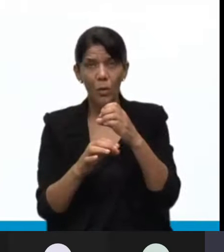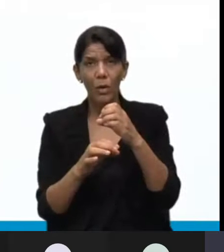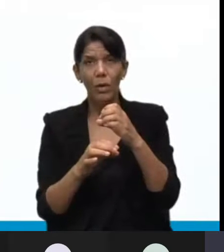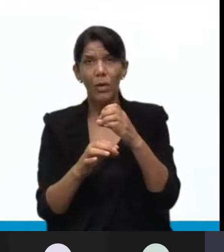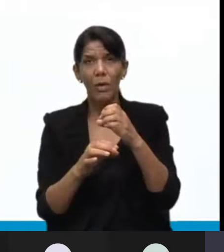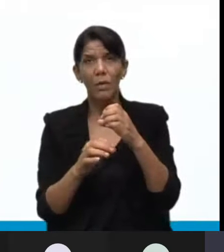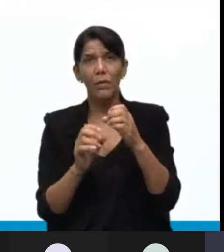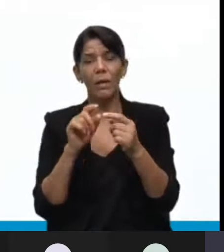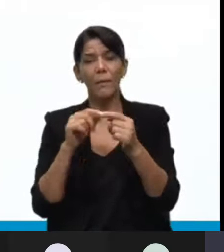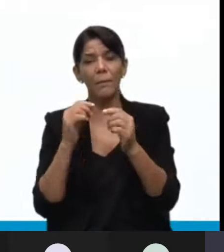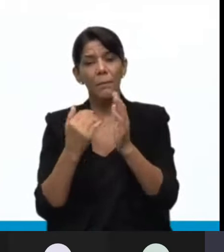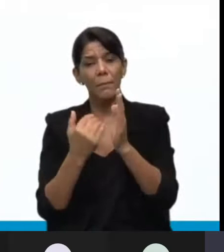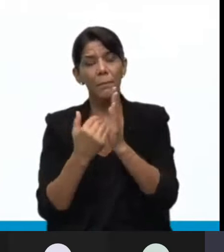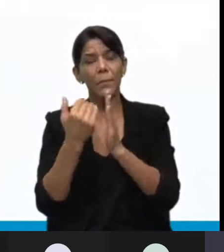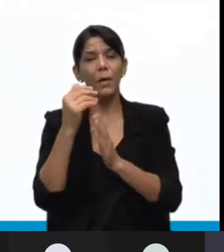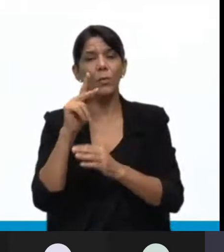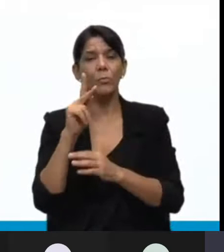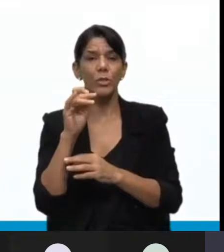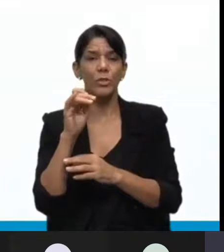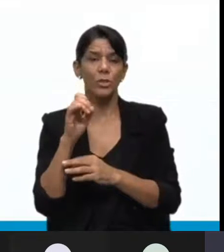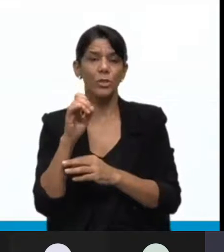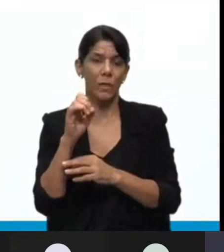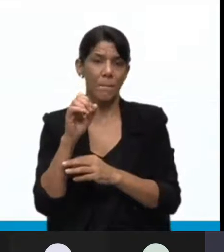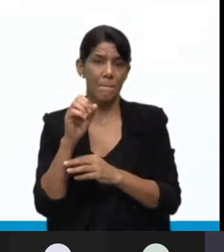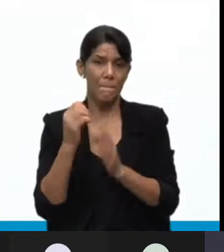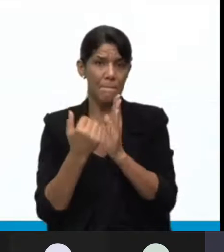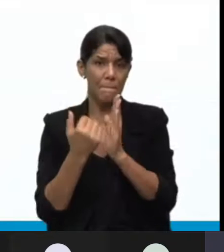nas objetivas maiores, ok?